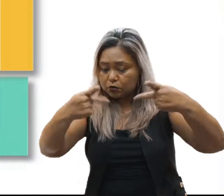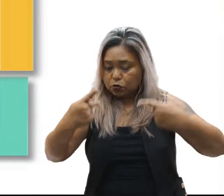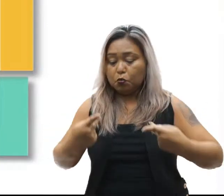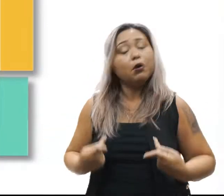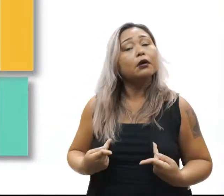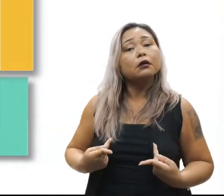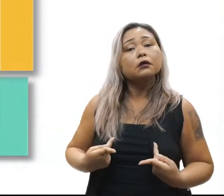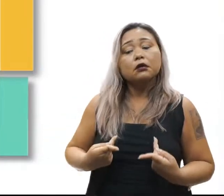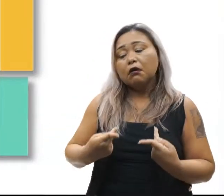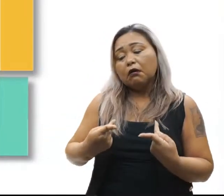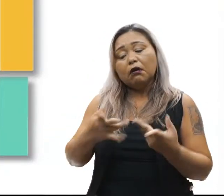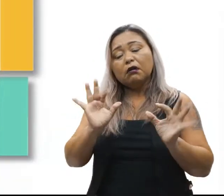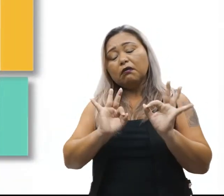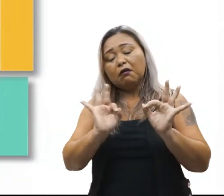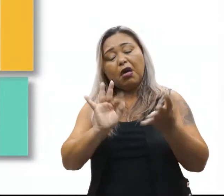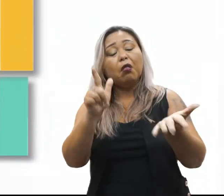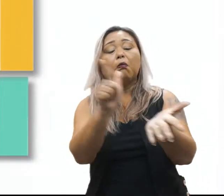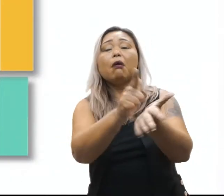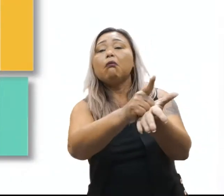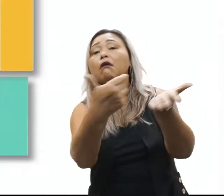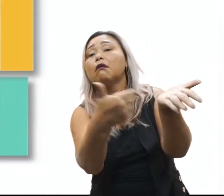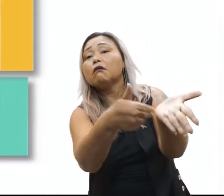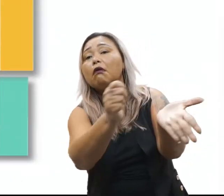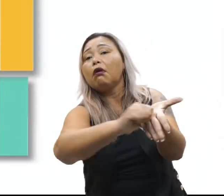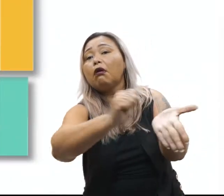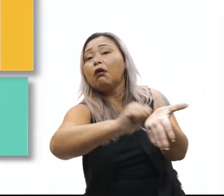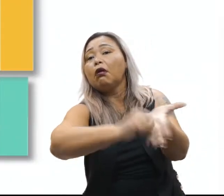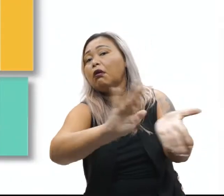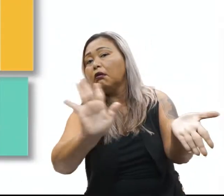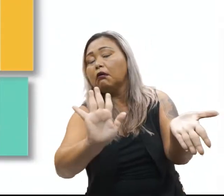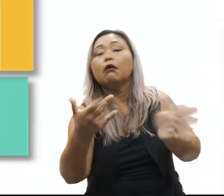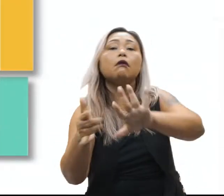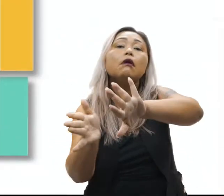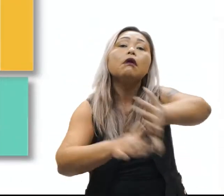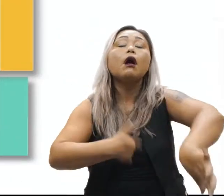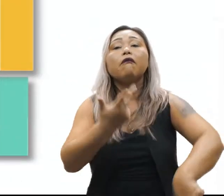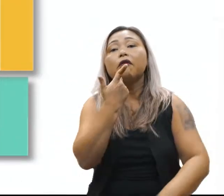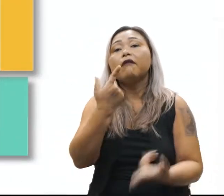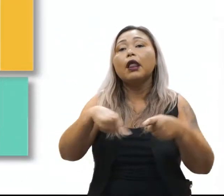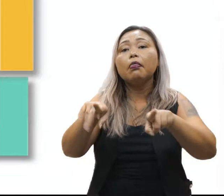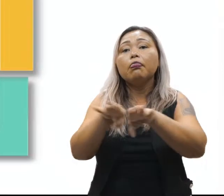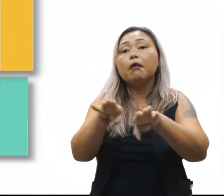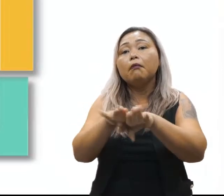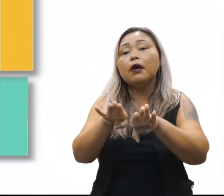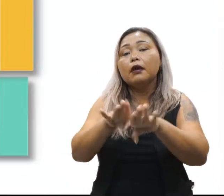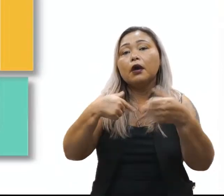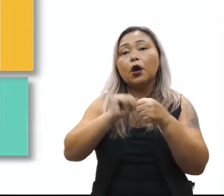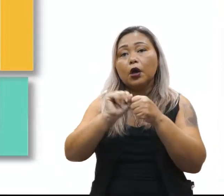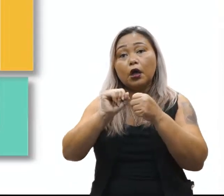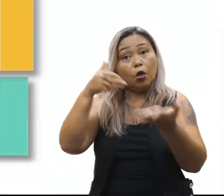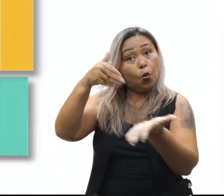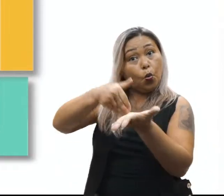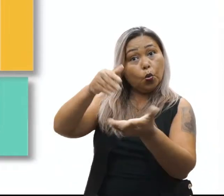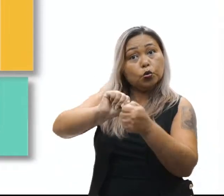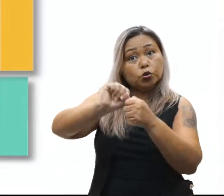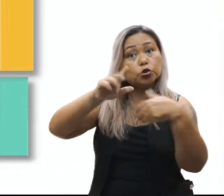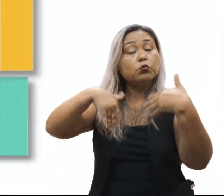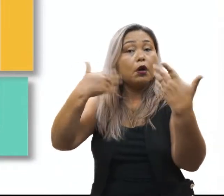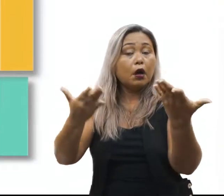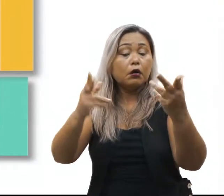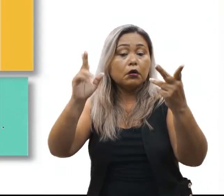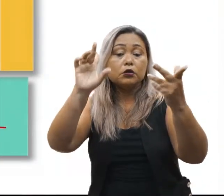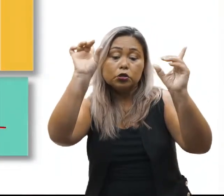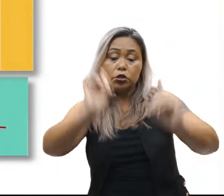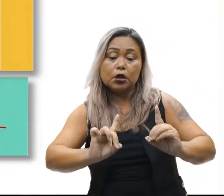algo que fique só no papel. Nós vamos falar também, no nosso último ponto da aula de hoje, sobre os direitos